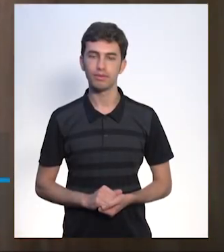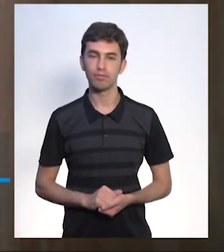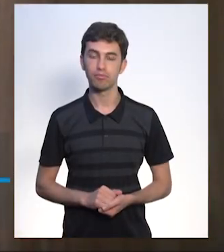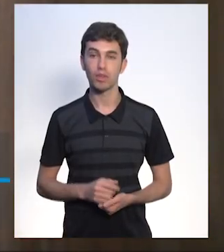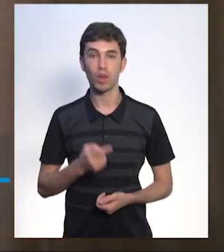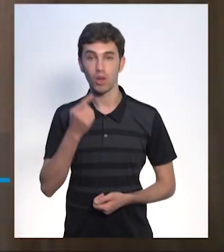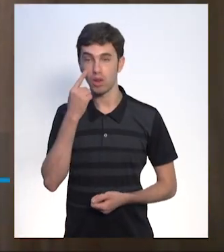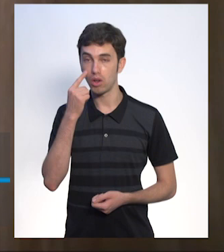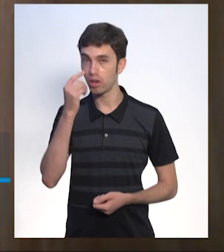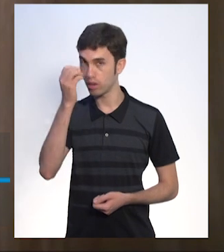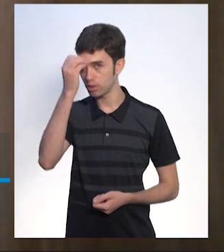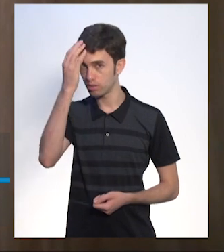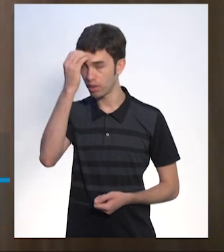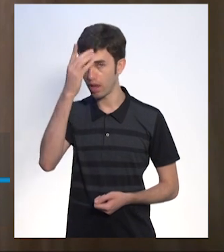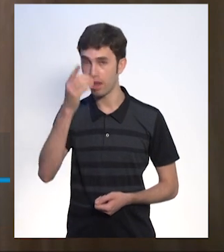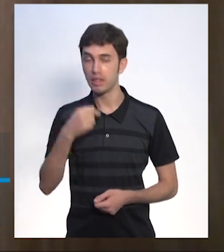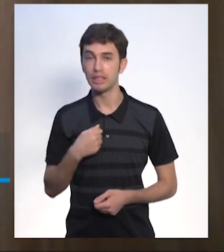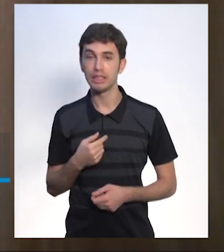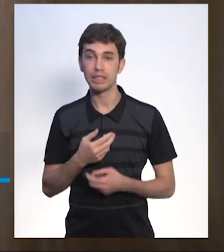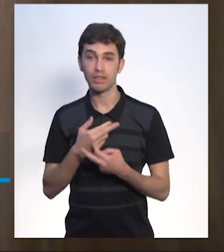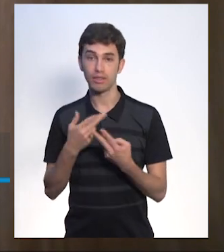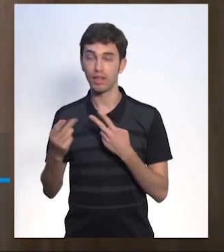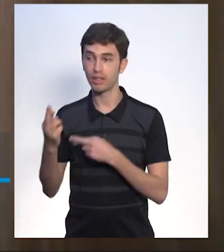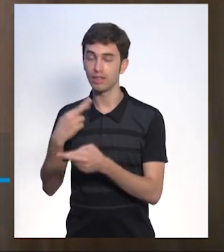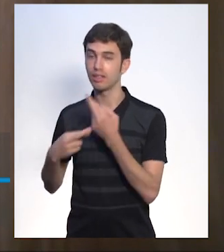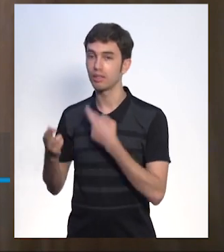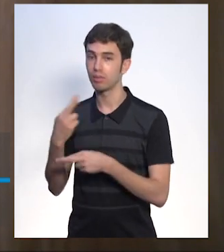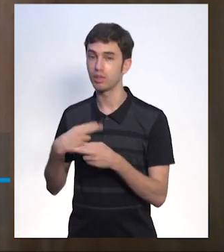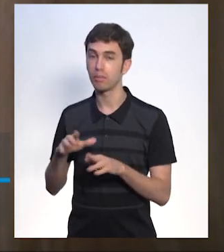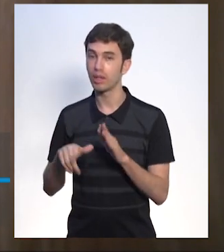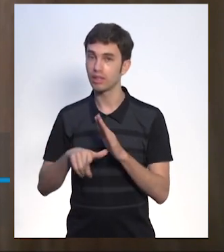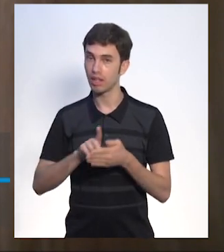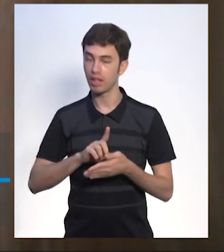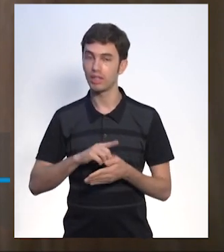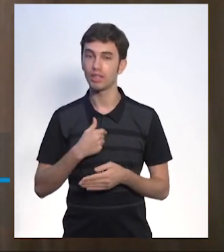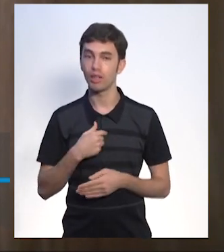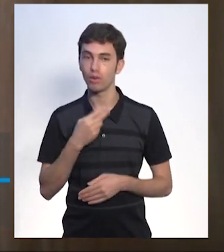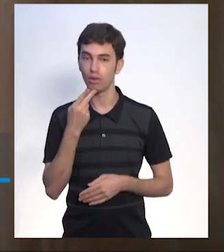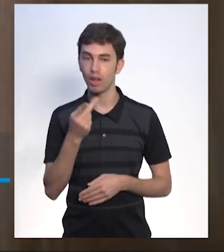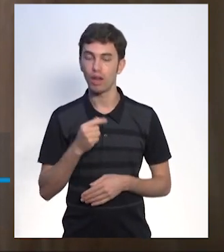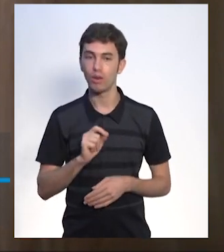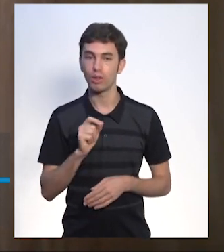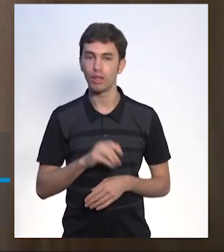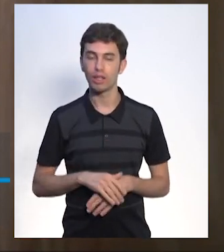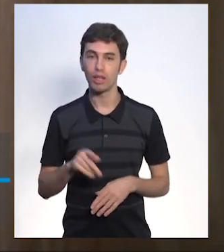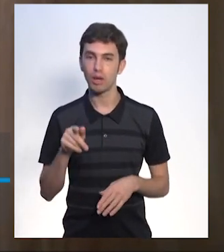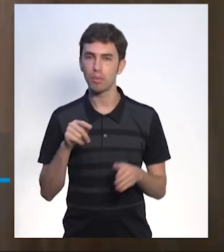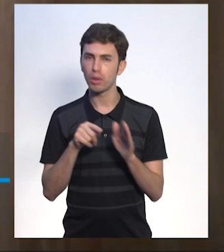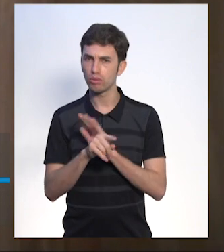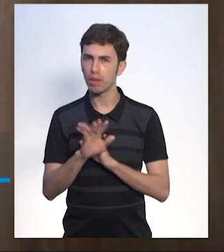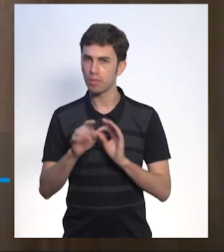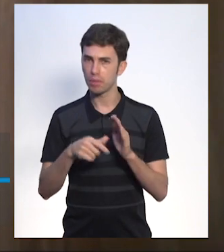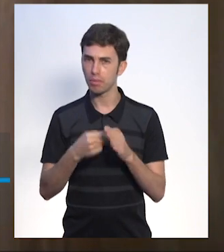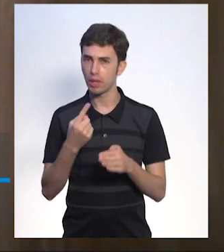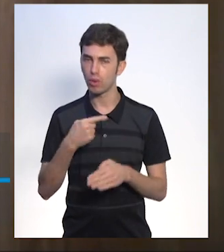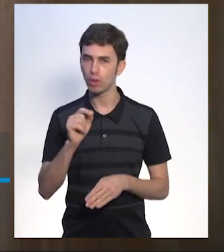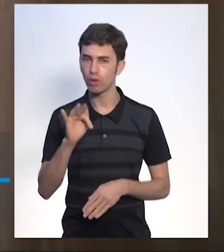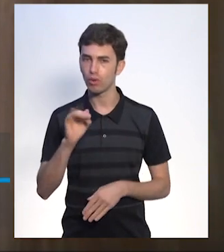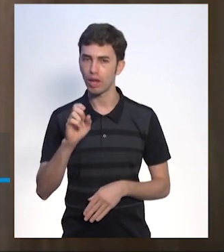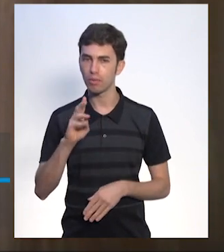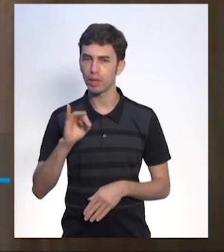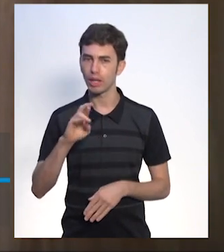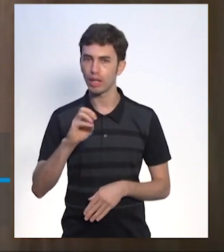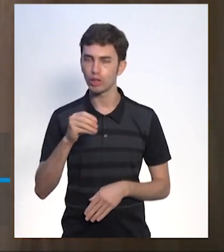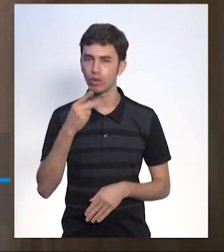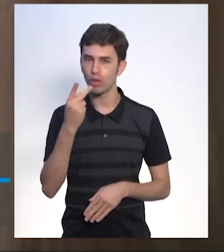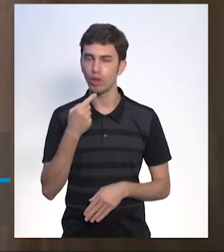Olha, Osmar, várias respostas, mas antes das respostas eu vou falar uma coisa, que o professor Fabrício está perguntando. Falem do matemática em